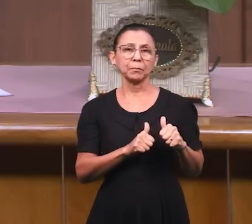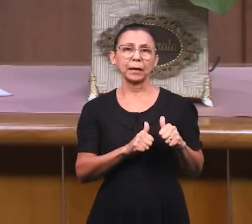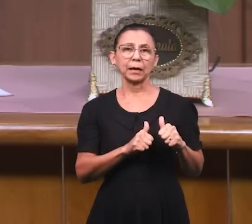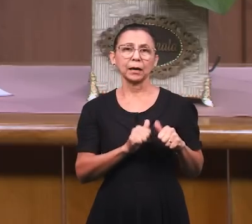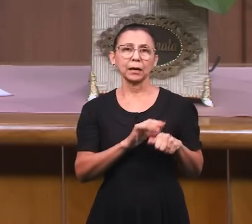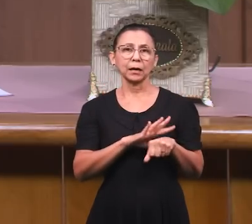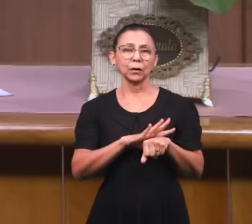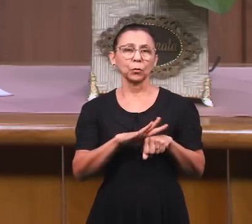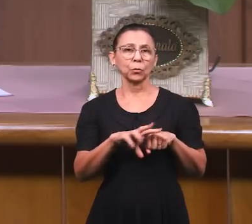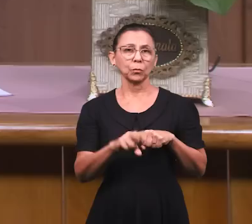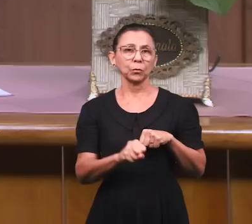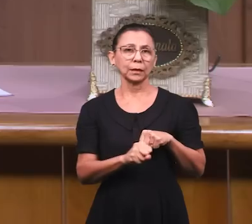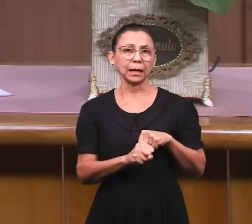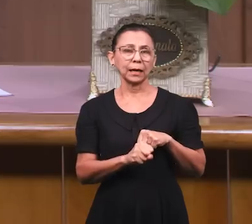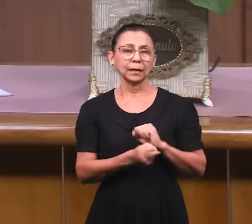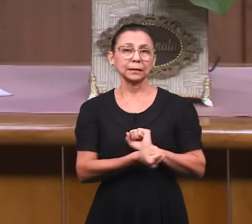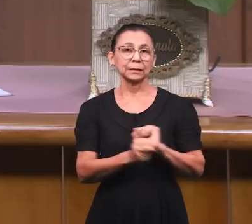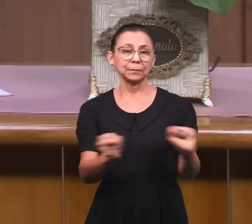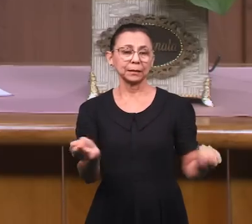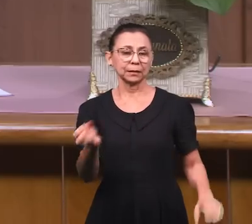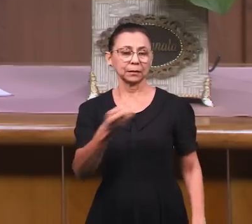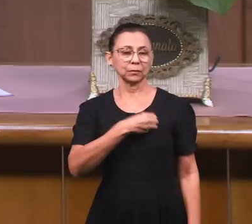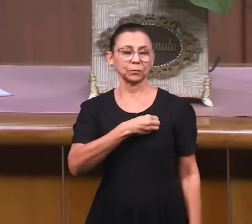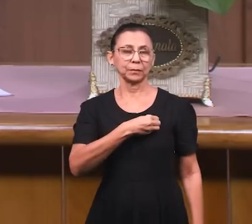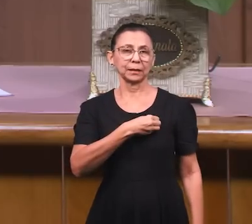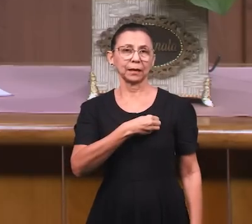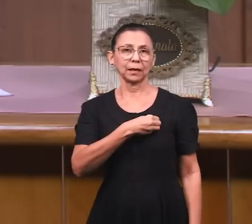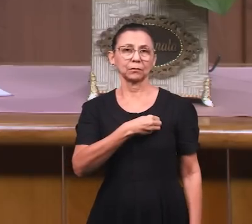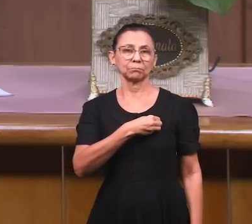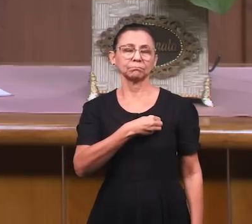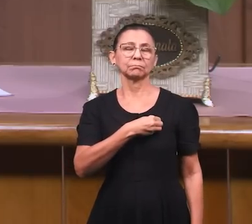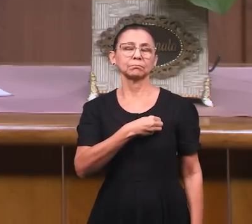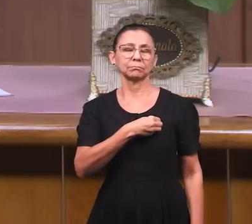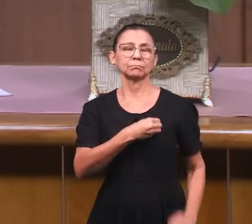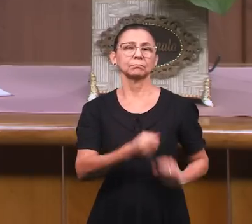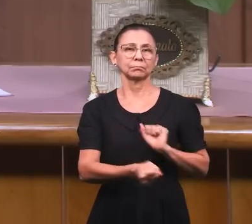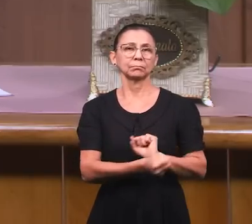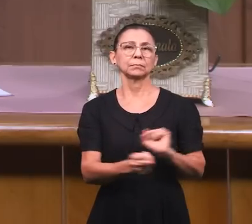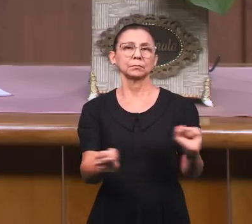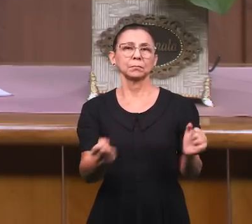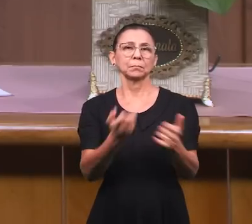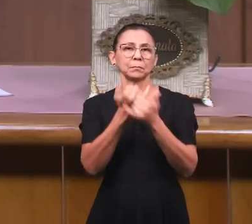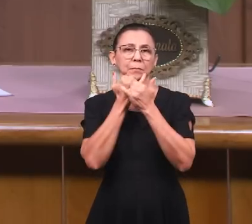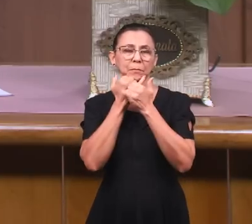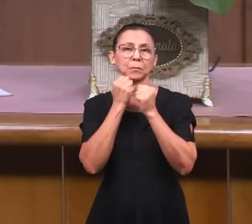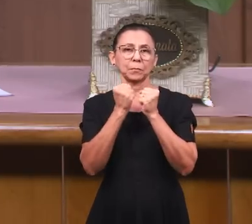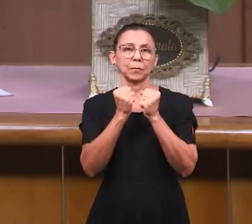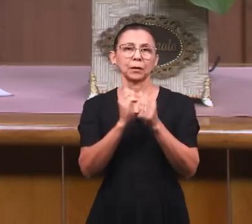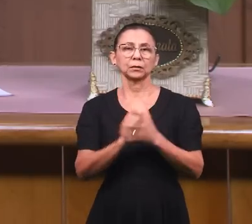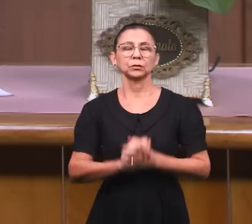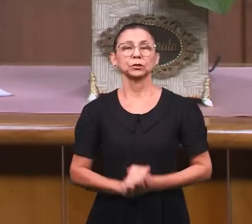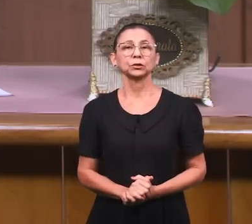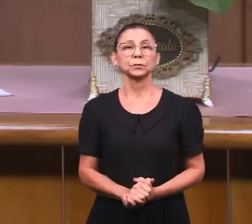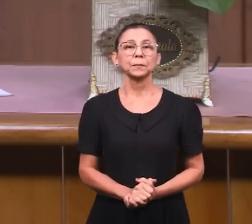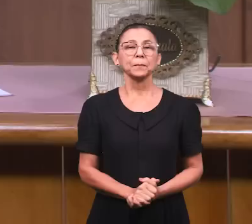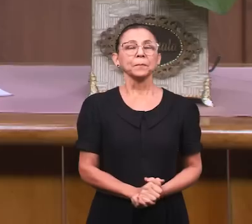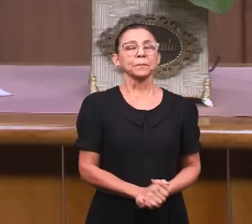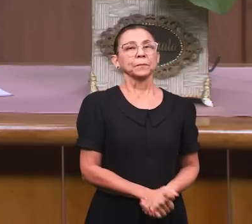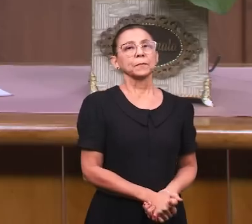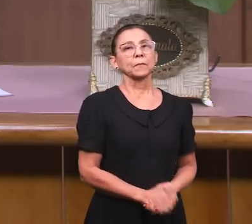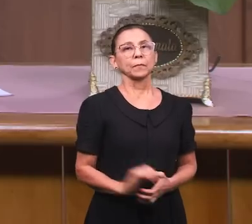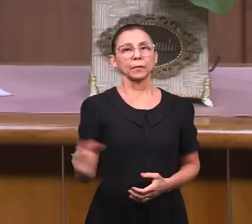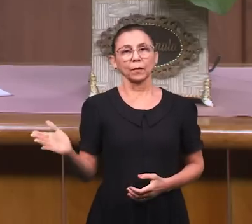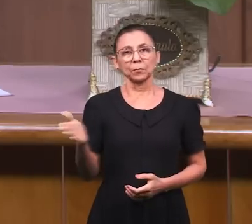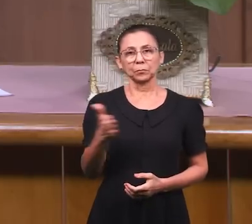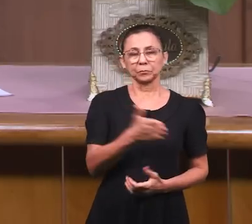homem. E essa ferida se chama o pecado. É o pecado. E aquele samaritano, ele usou